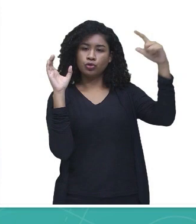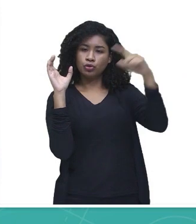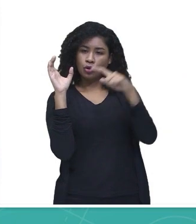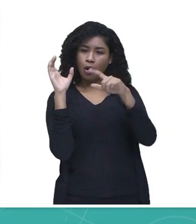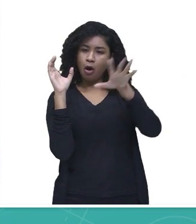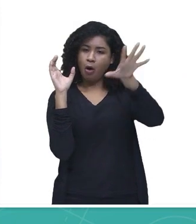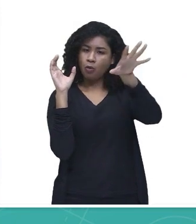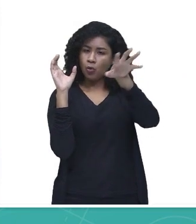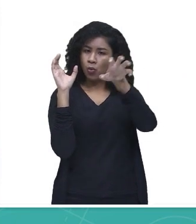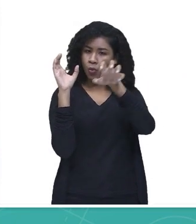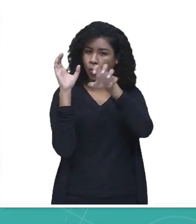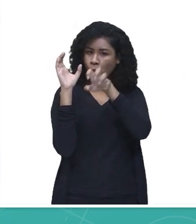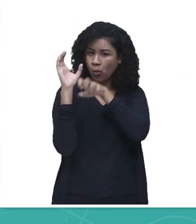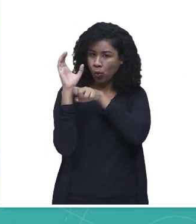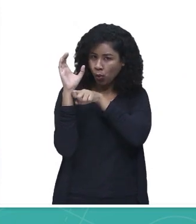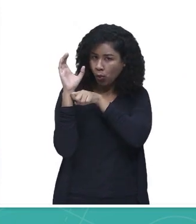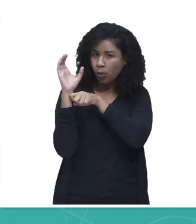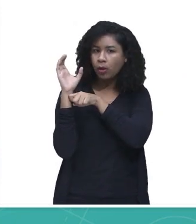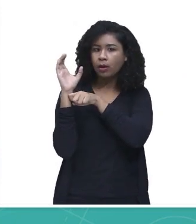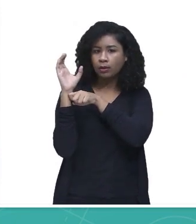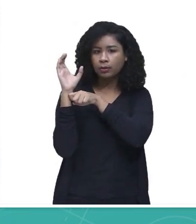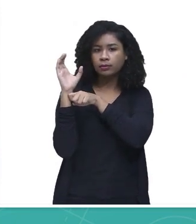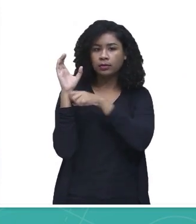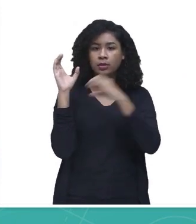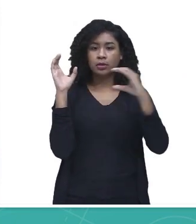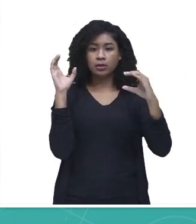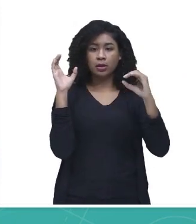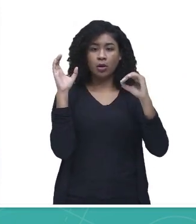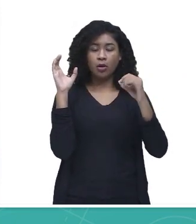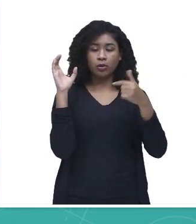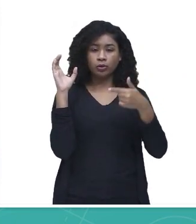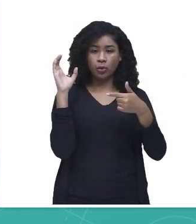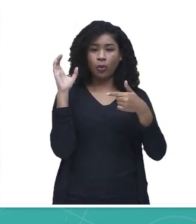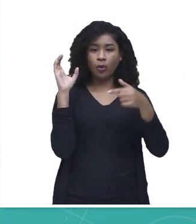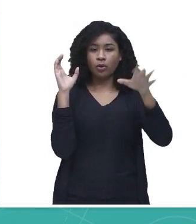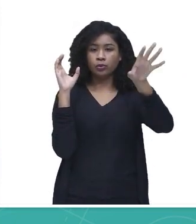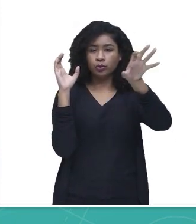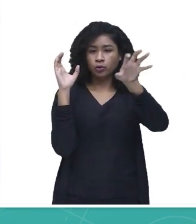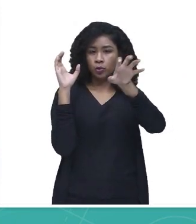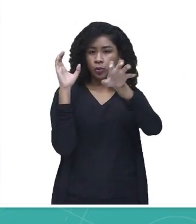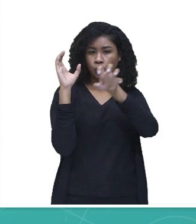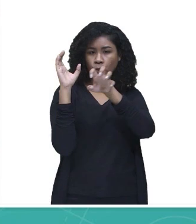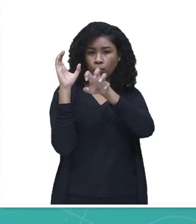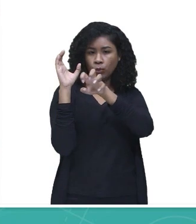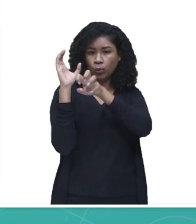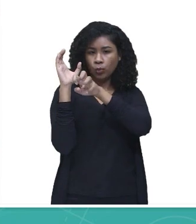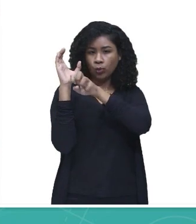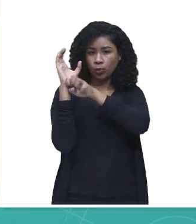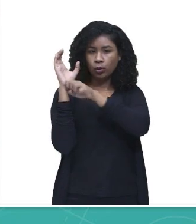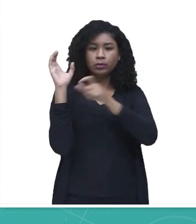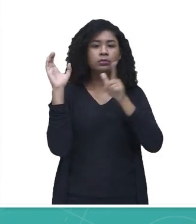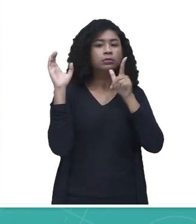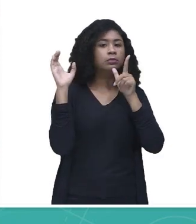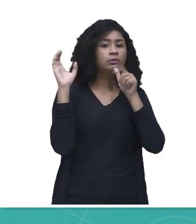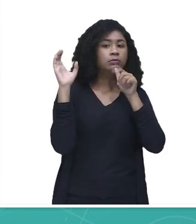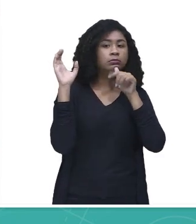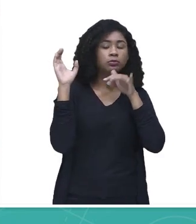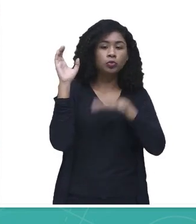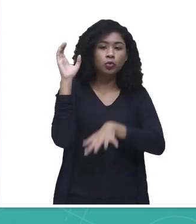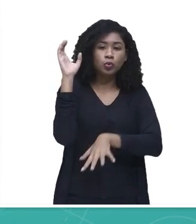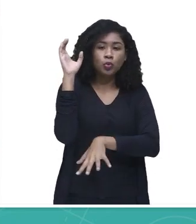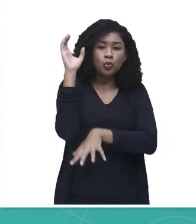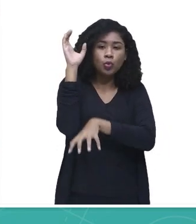acontece a fotossíntese de forma resumida, tá? Então, vemos aqui uma planta, está exposta à luz